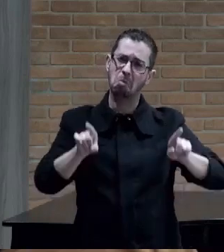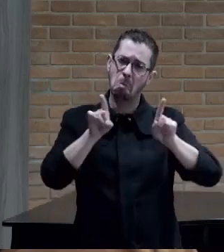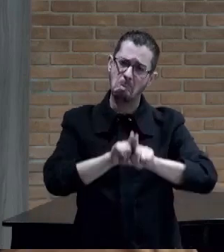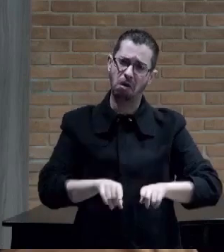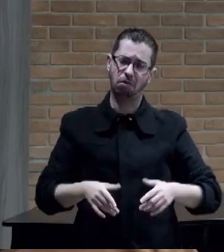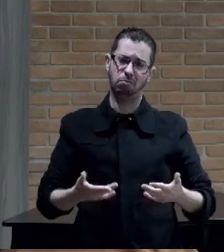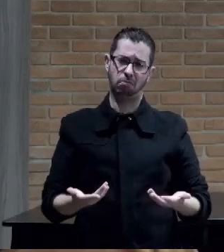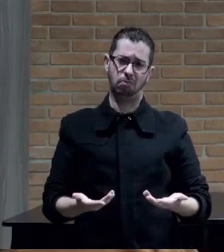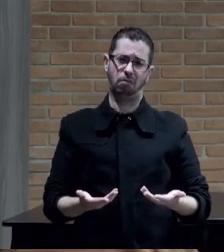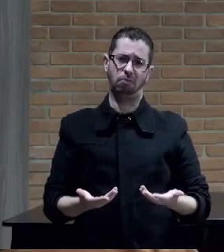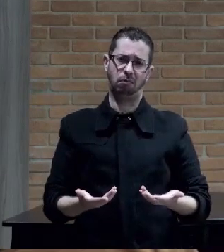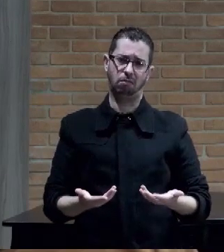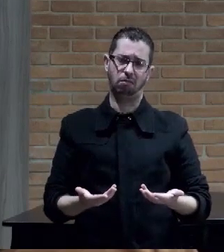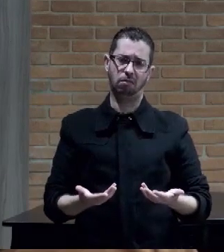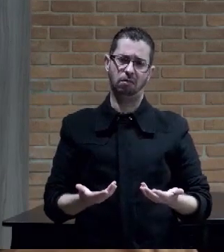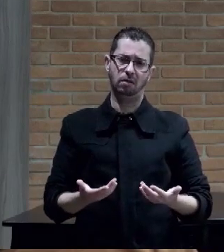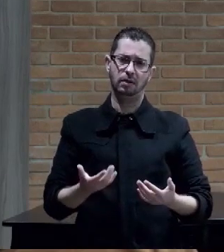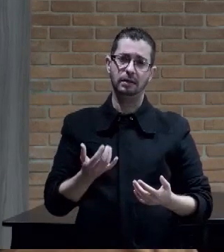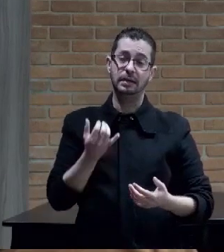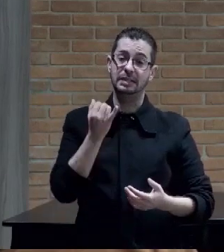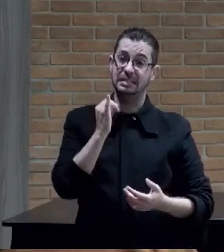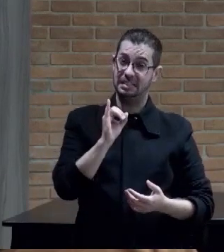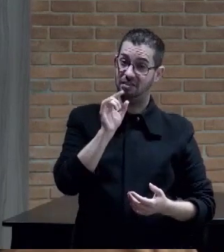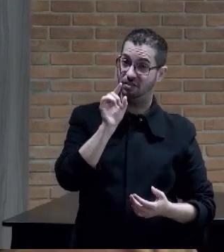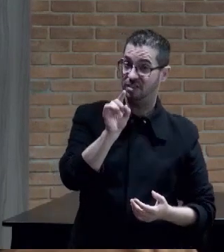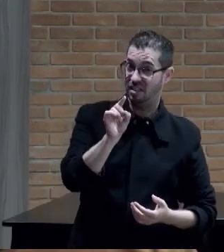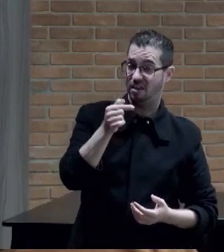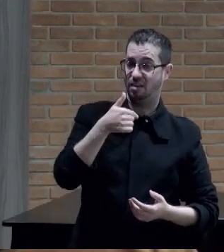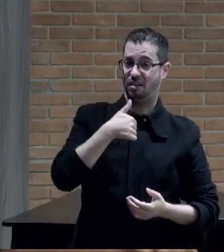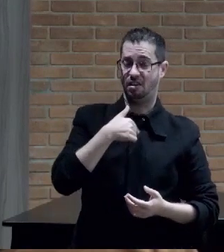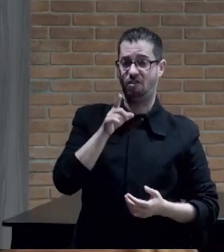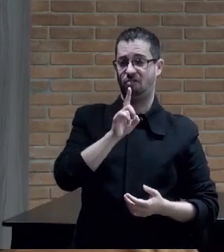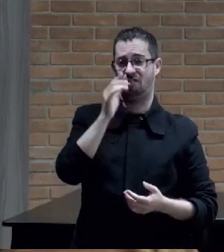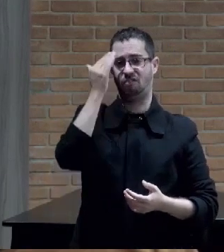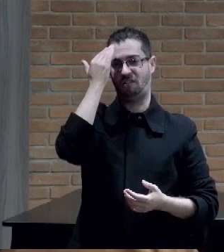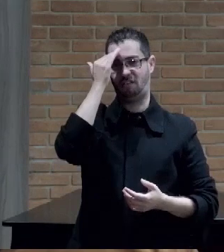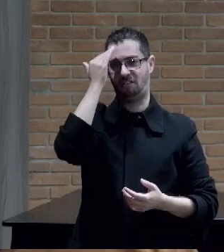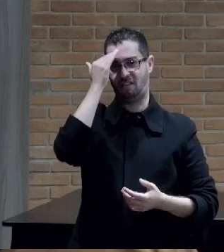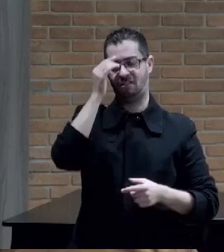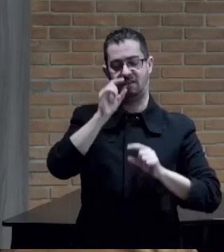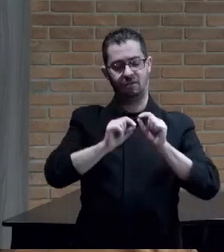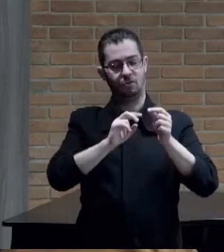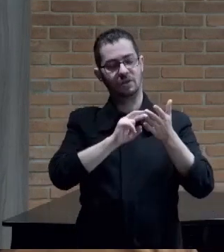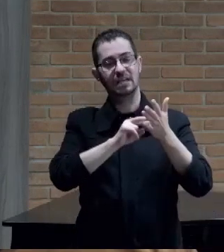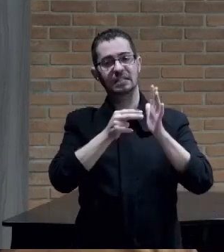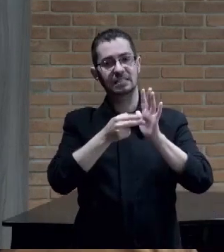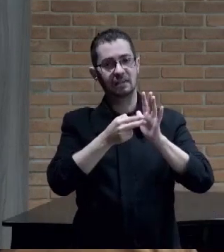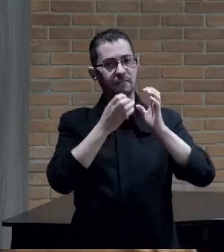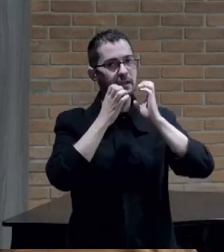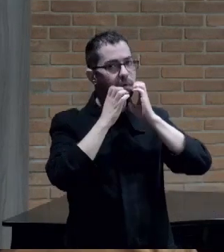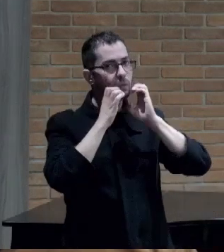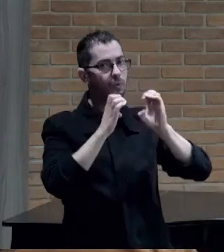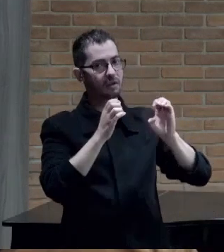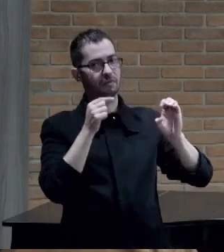É que se você e eu, nós não compreendermos o que significa esse evangelho, que